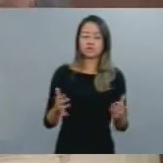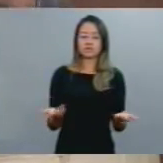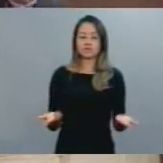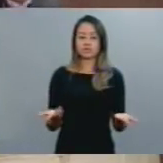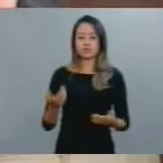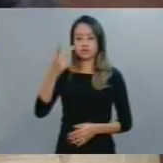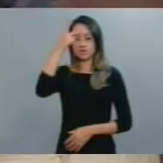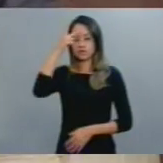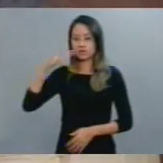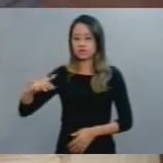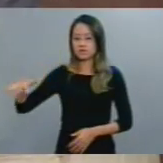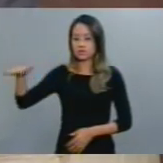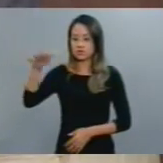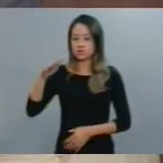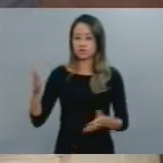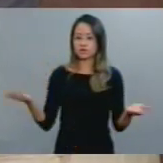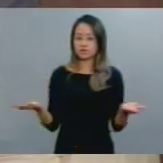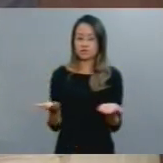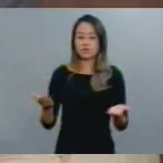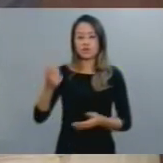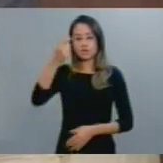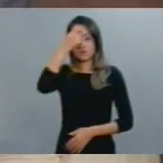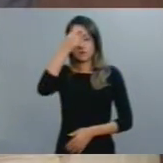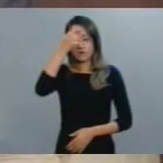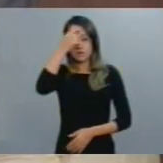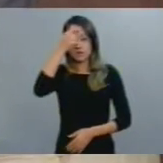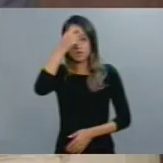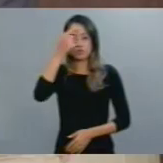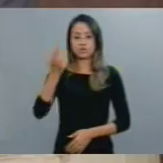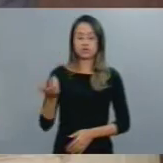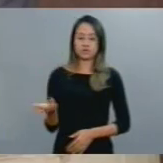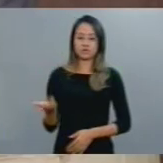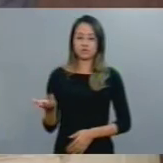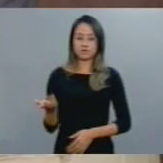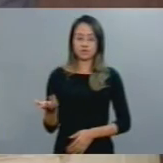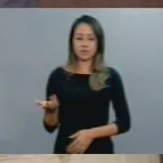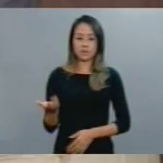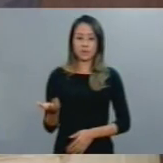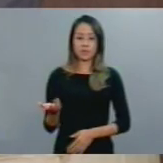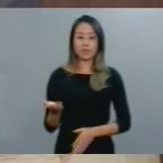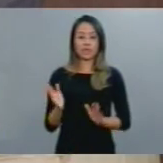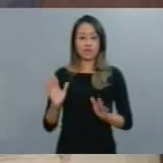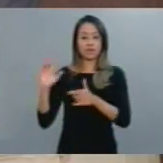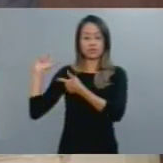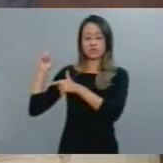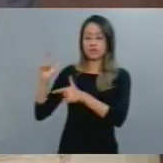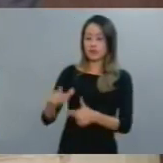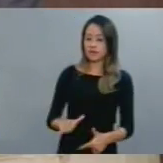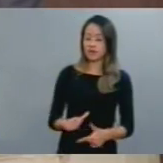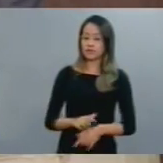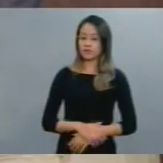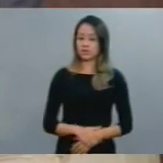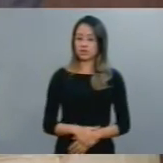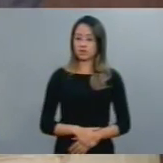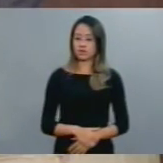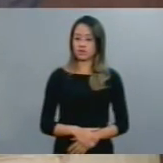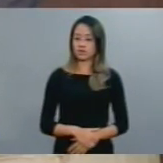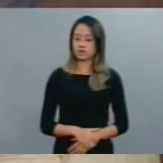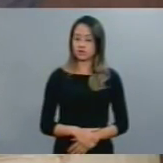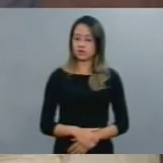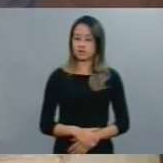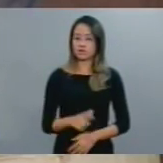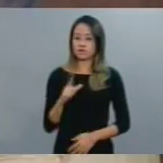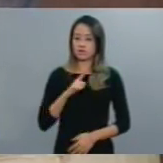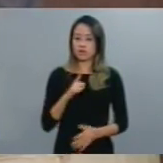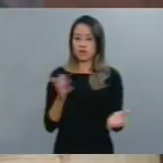pessoas maior politização, maior consciência, e amargamos, portanto, esse conservadorismo. Peço mais 1 minuto somente para